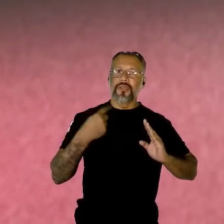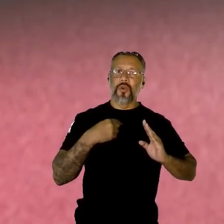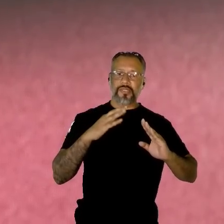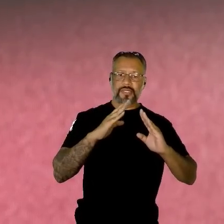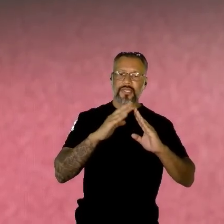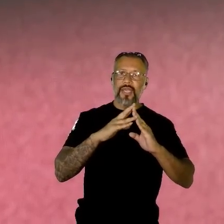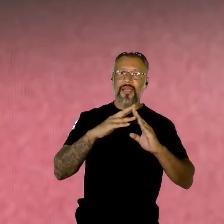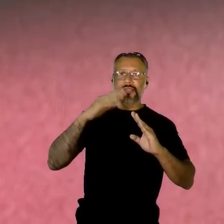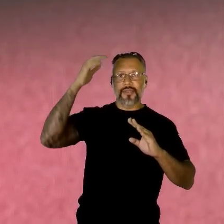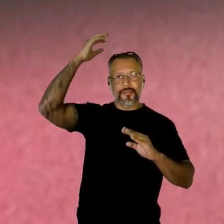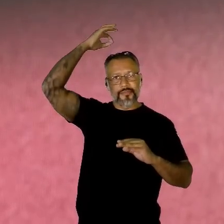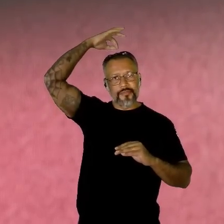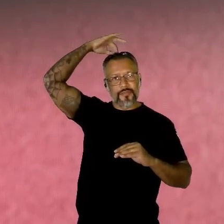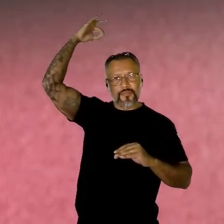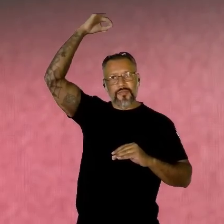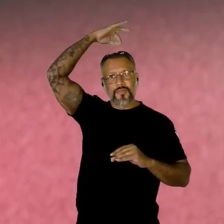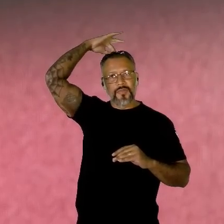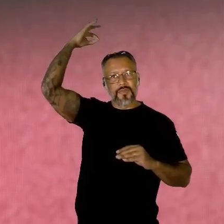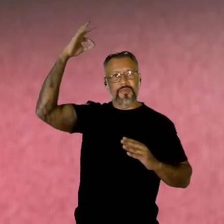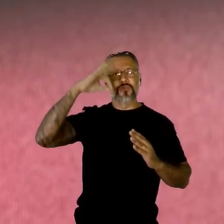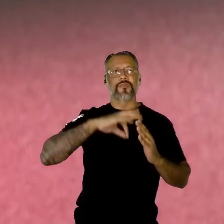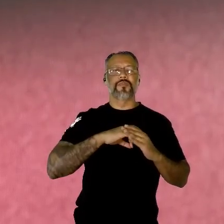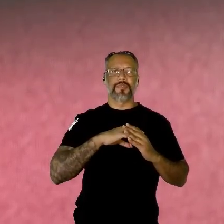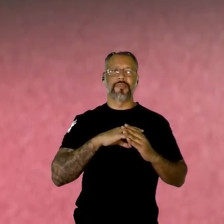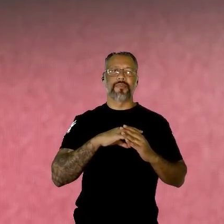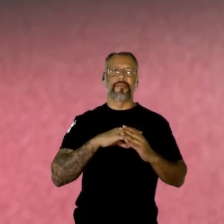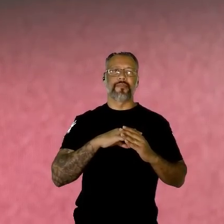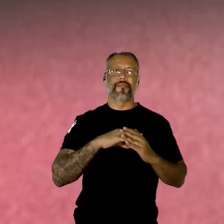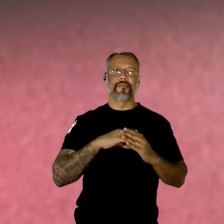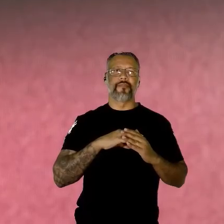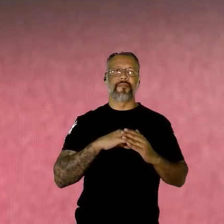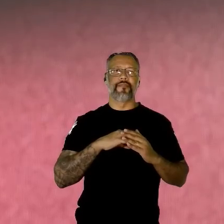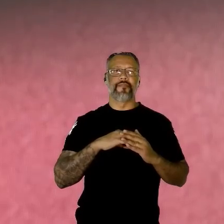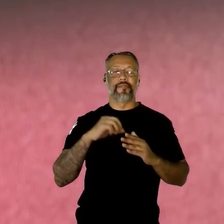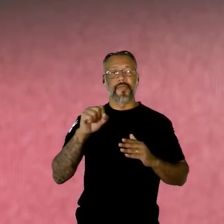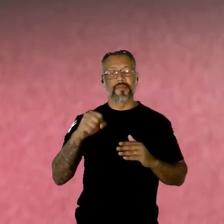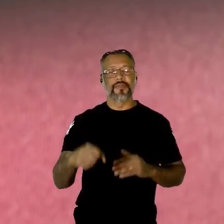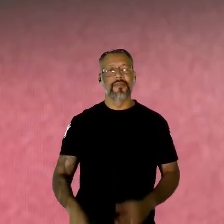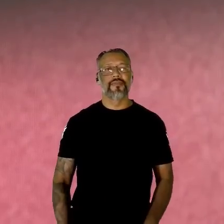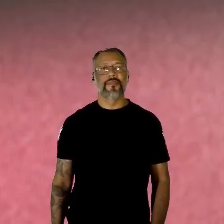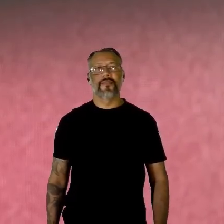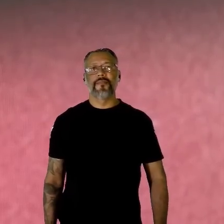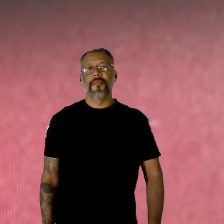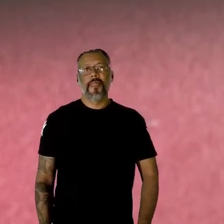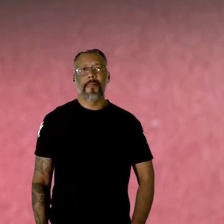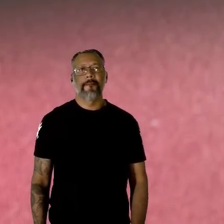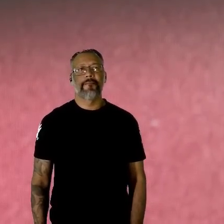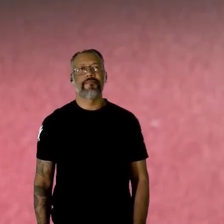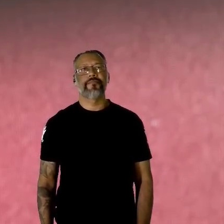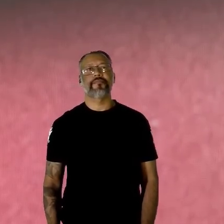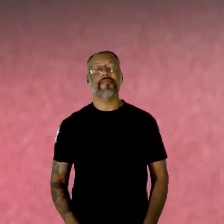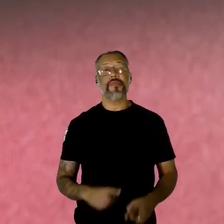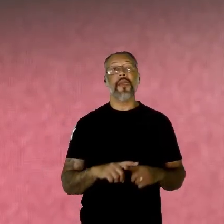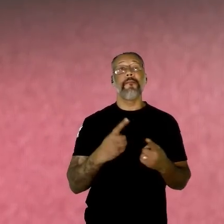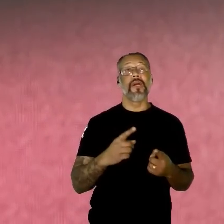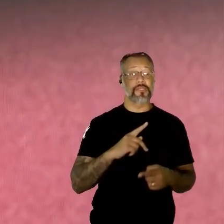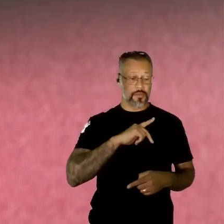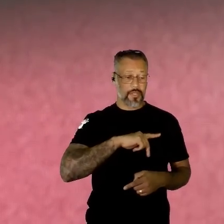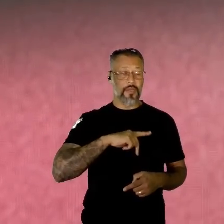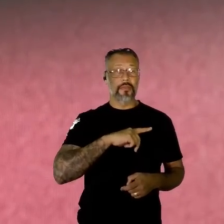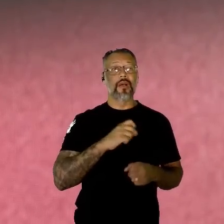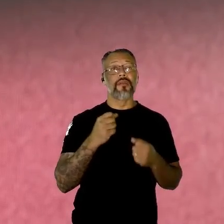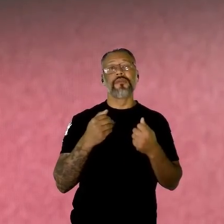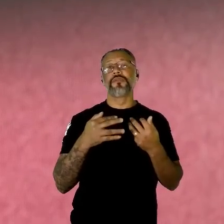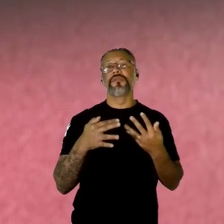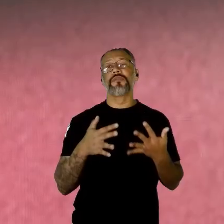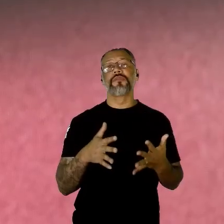essa jornada nos torna templos essa jornada nos torna pessoas especialíssimas mas o que Paulo está falando é que